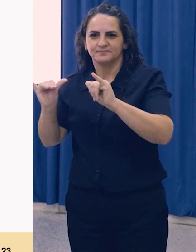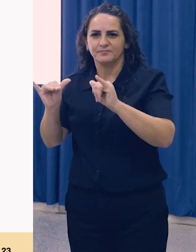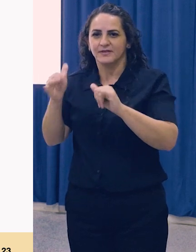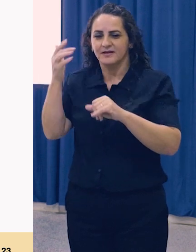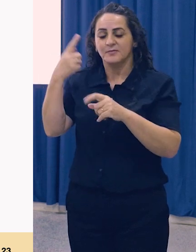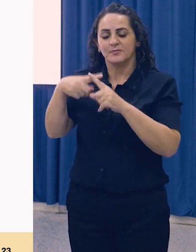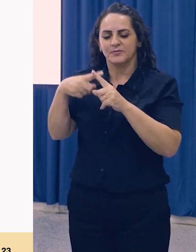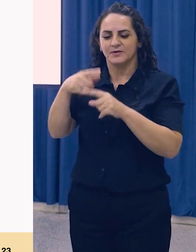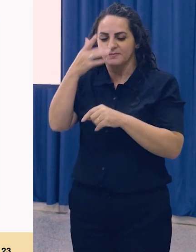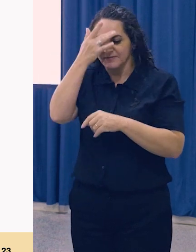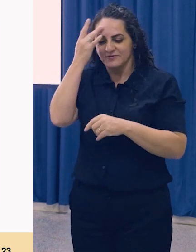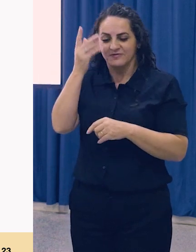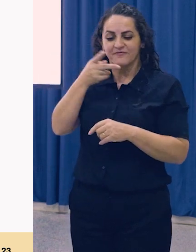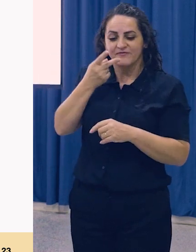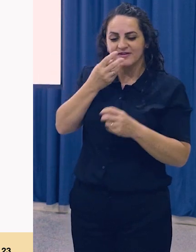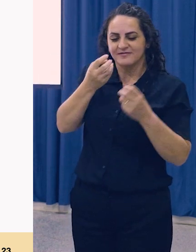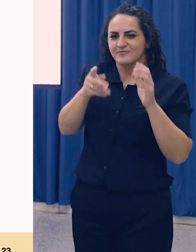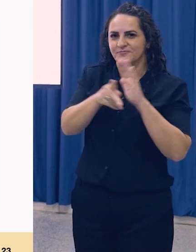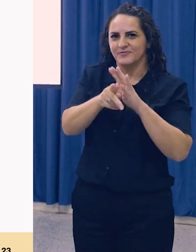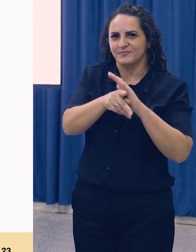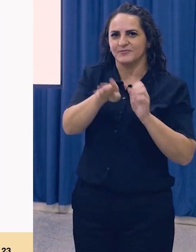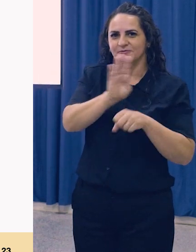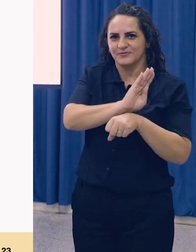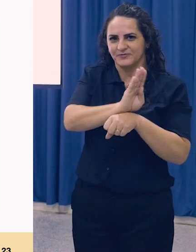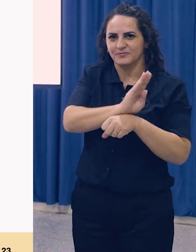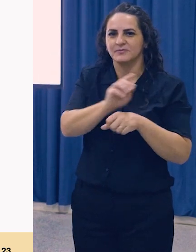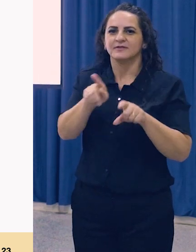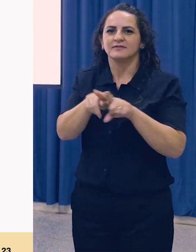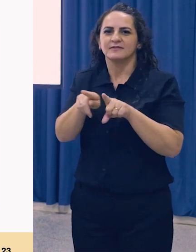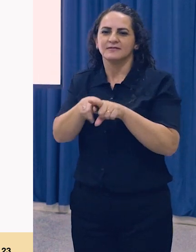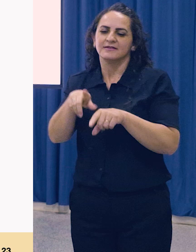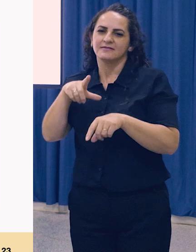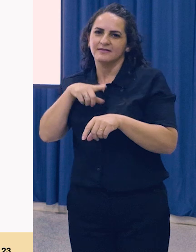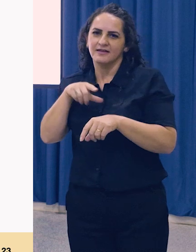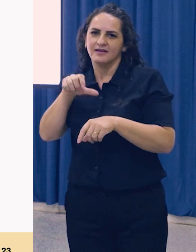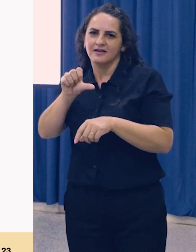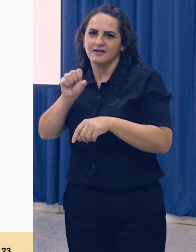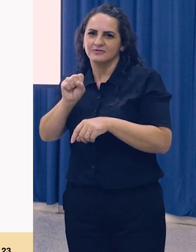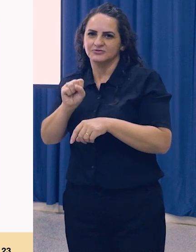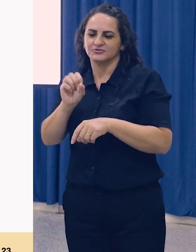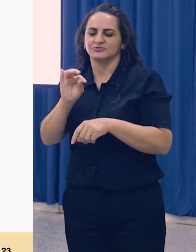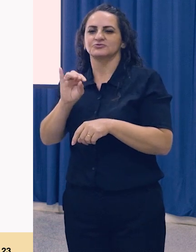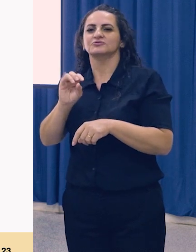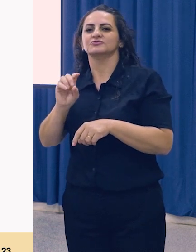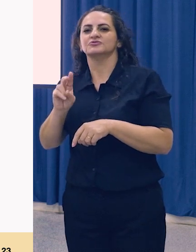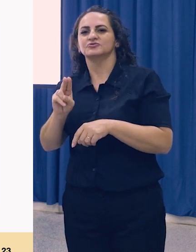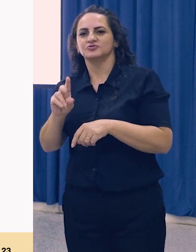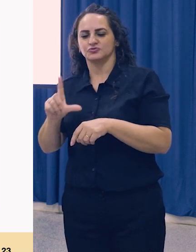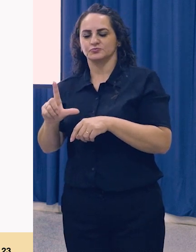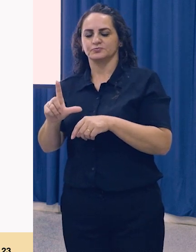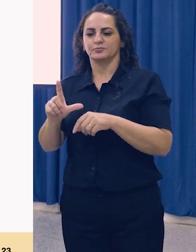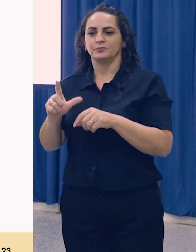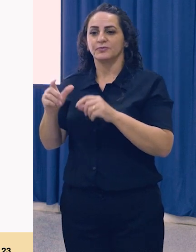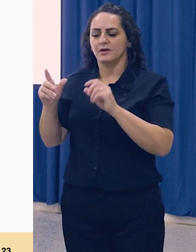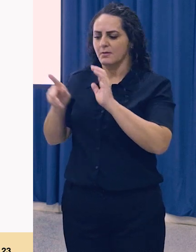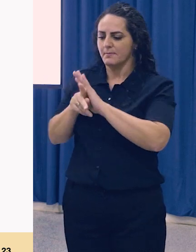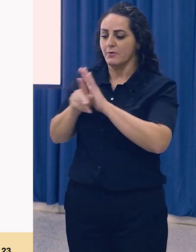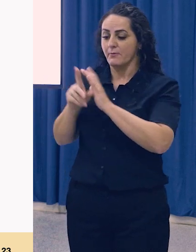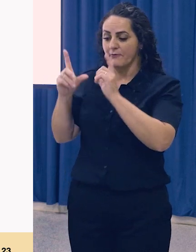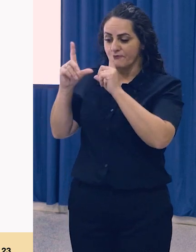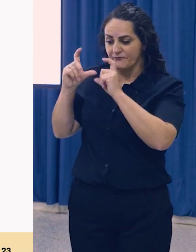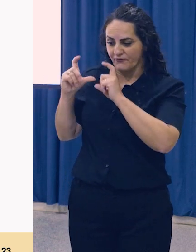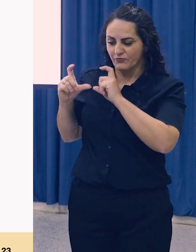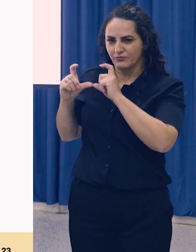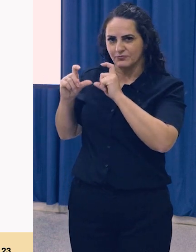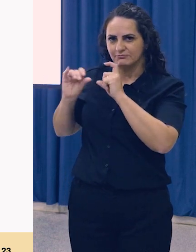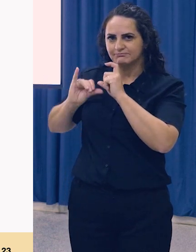filme. E tem o still, que são fotos posadas, que não são fotos de bastidores, né? Para divulgação